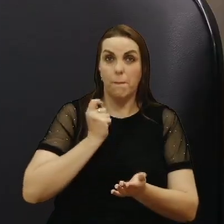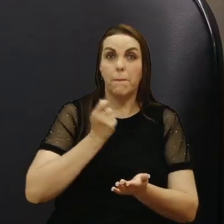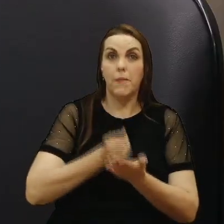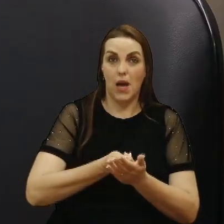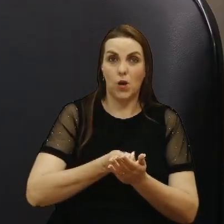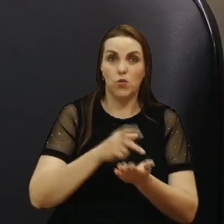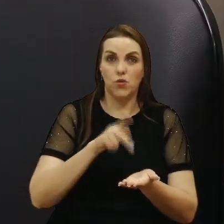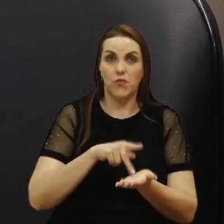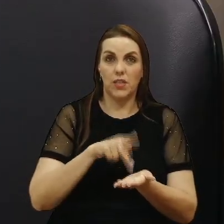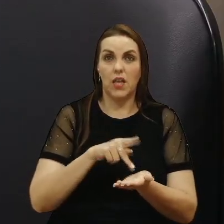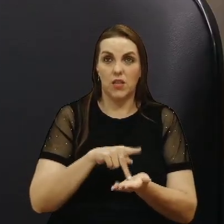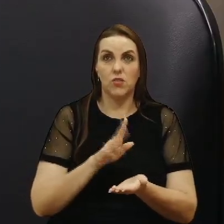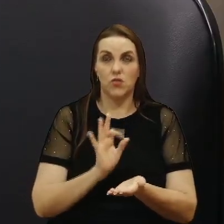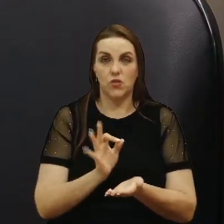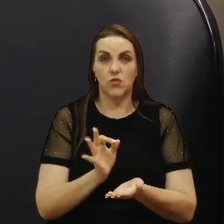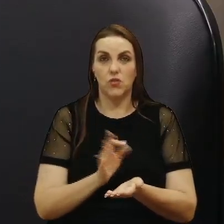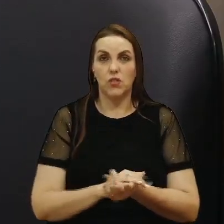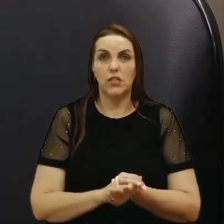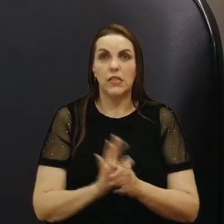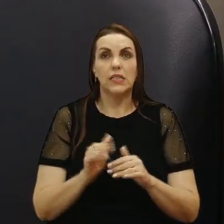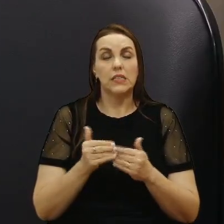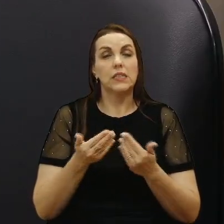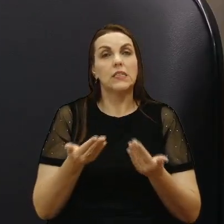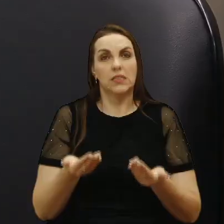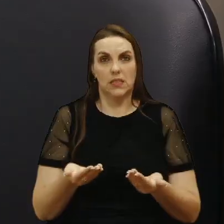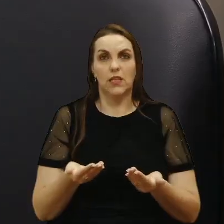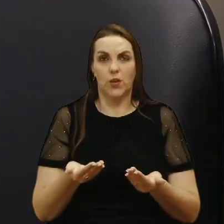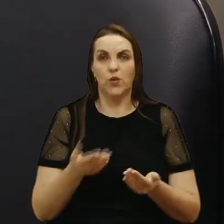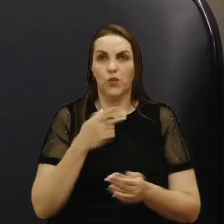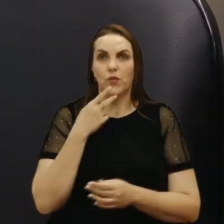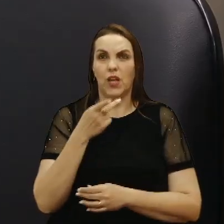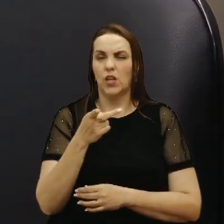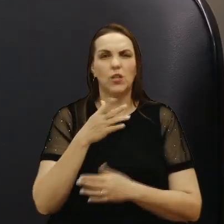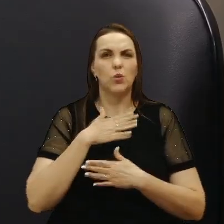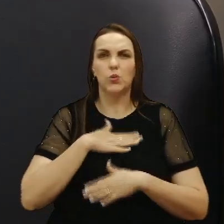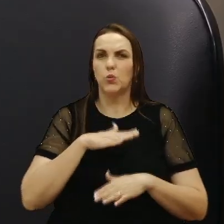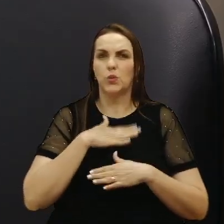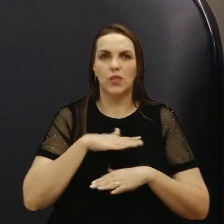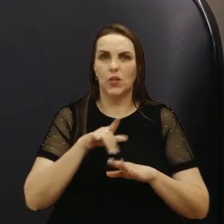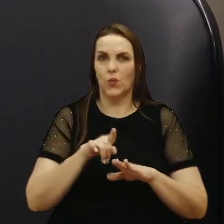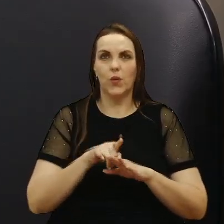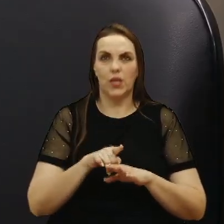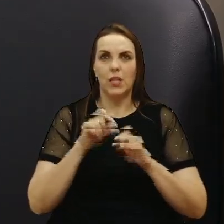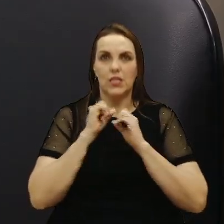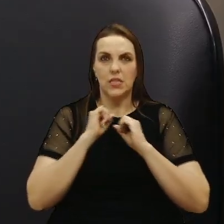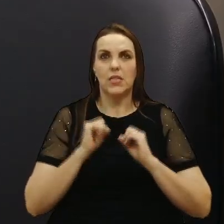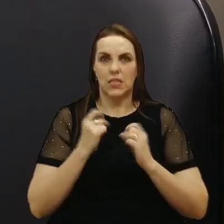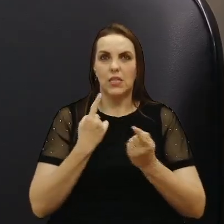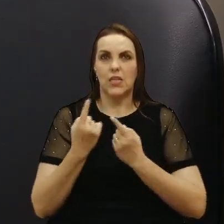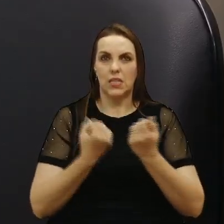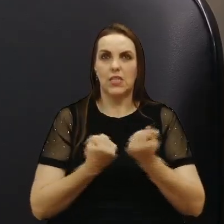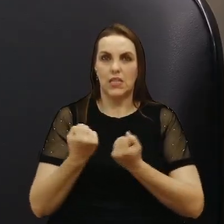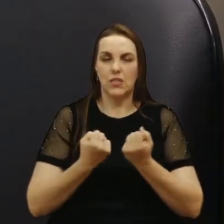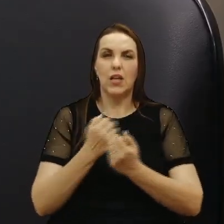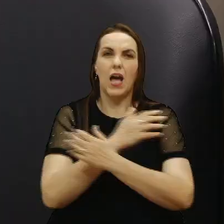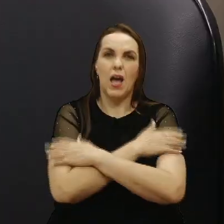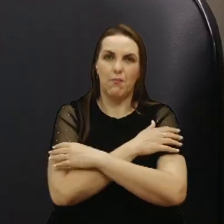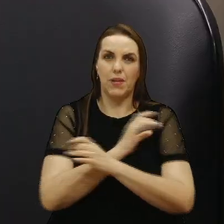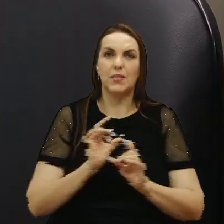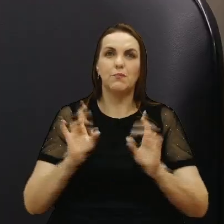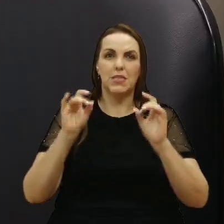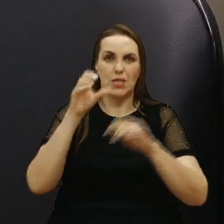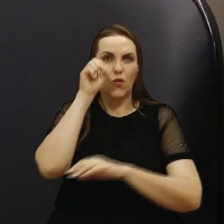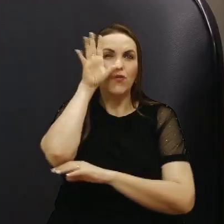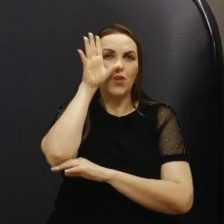né? Isso, então, ali, reiterando que está tudo tranquilo ali por parte da Secretaria de Trânsito. Aqui vai um abraço especial ao Fiuza, que